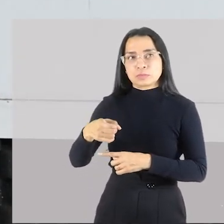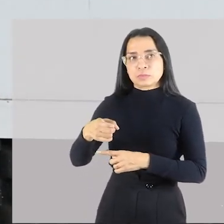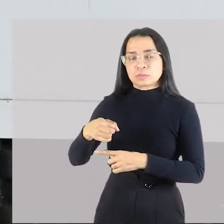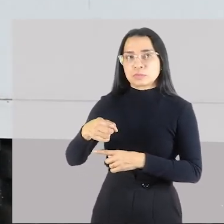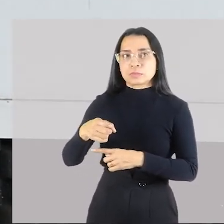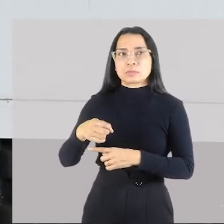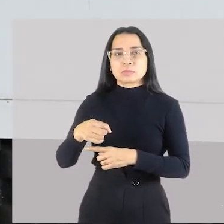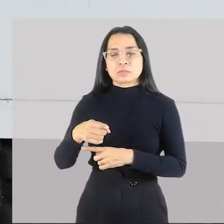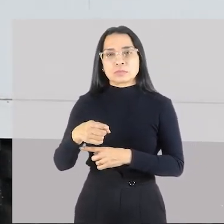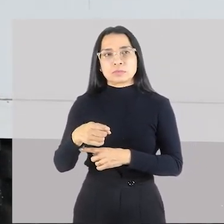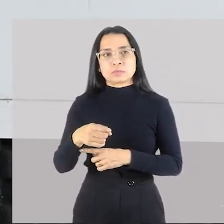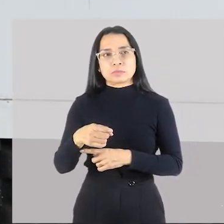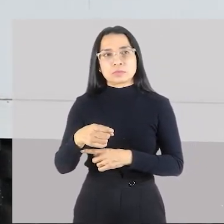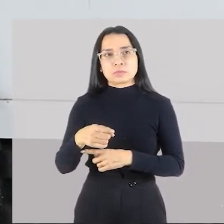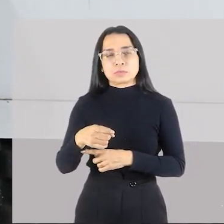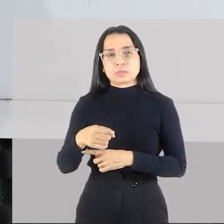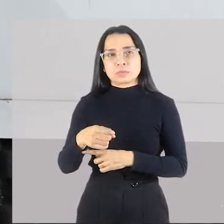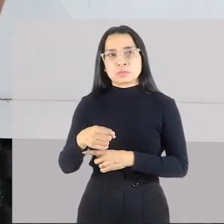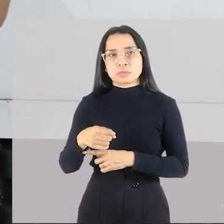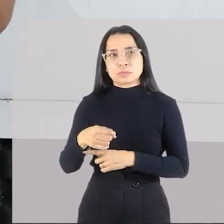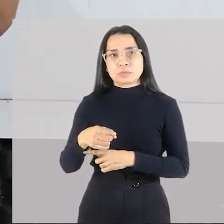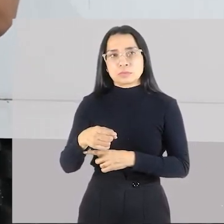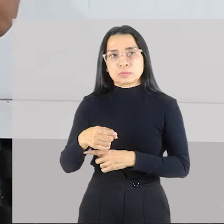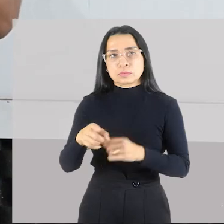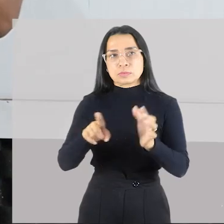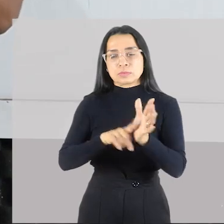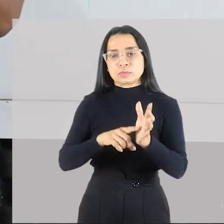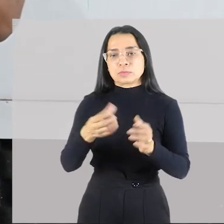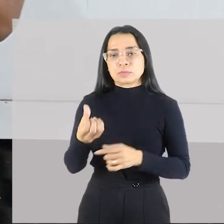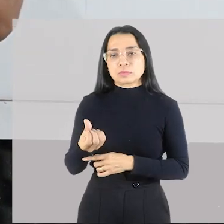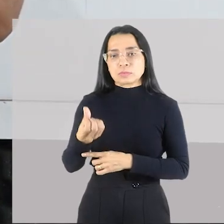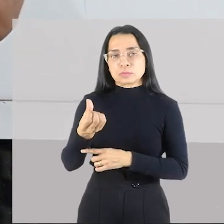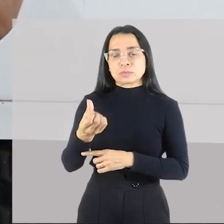Menos 2 com menos 3y dá mais 6y.